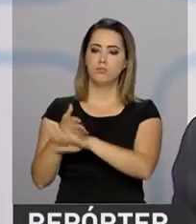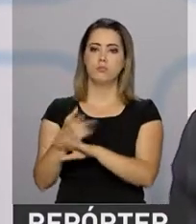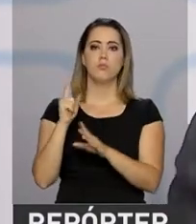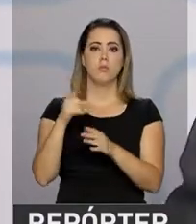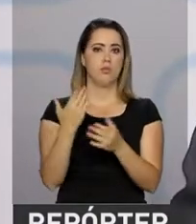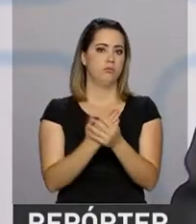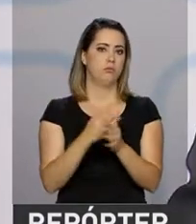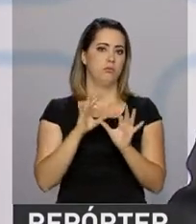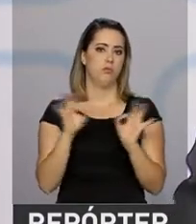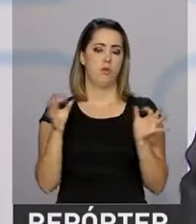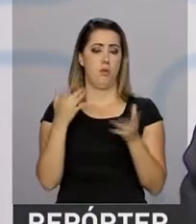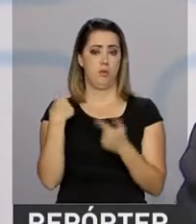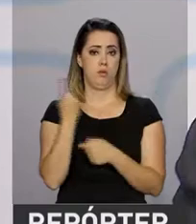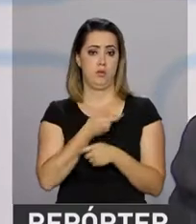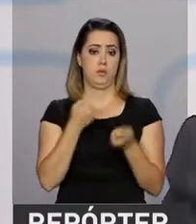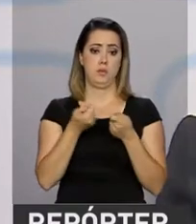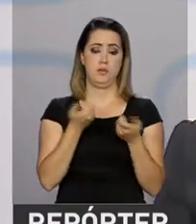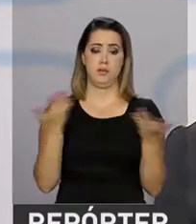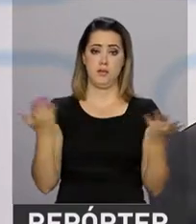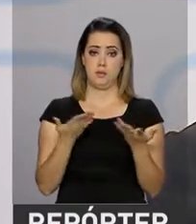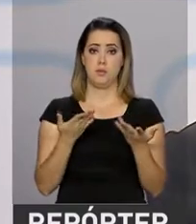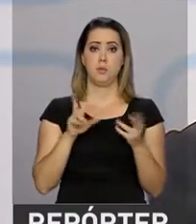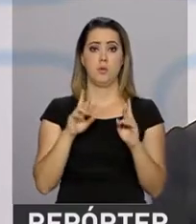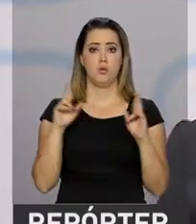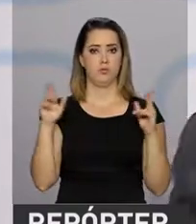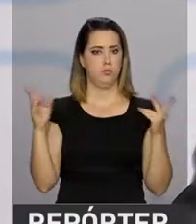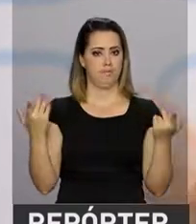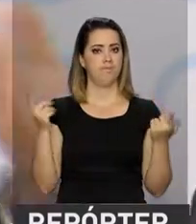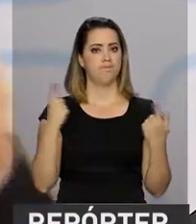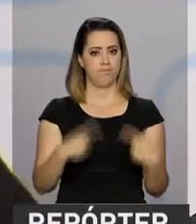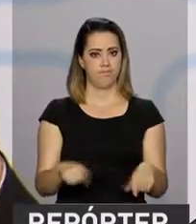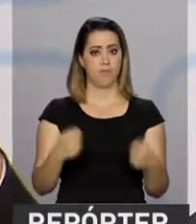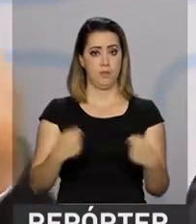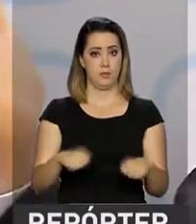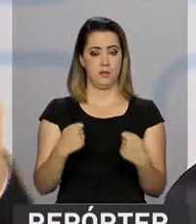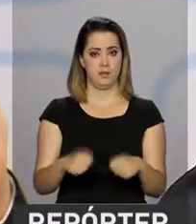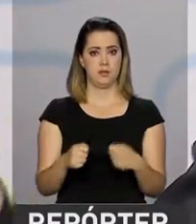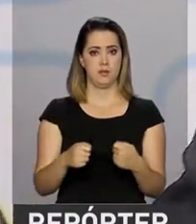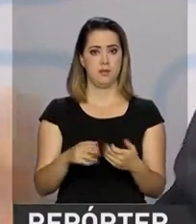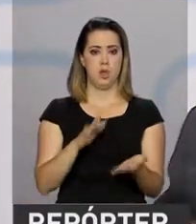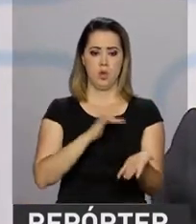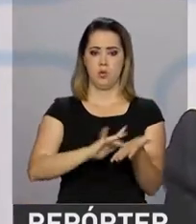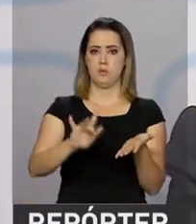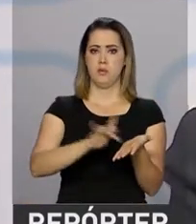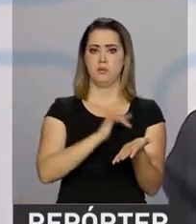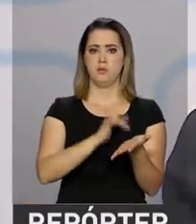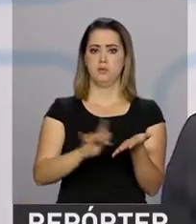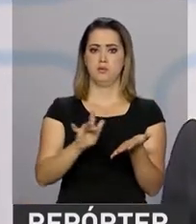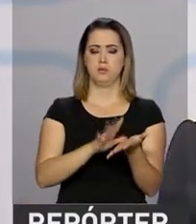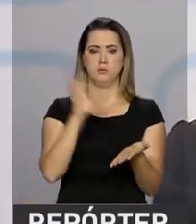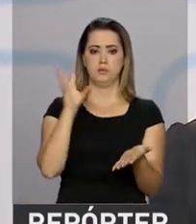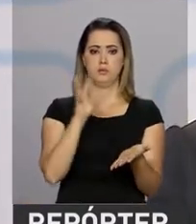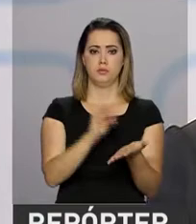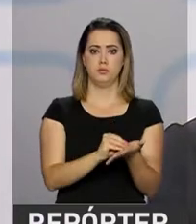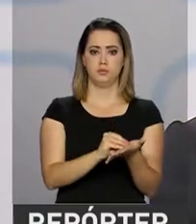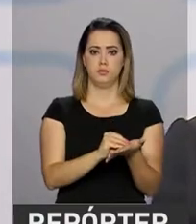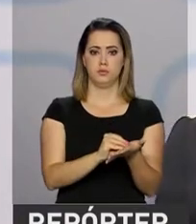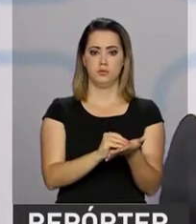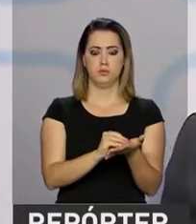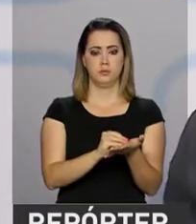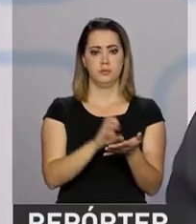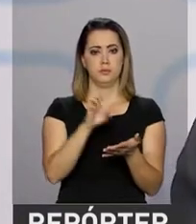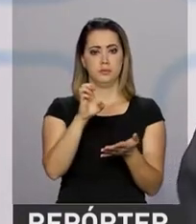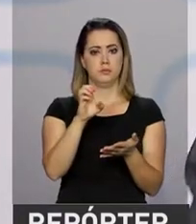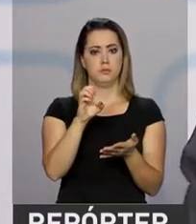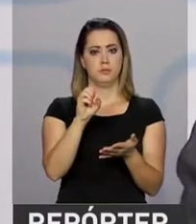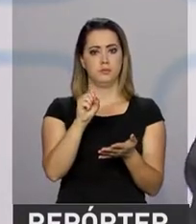então claro que não acho que nos adaptar essa flexibilidade eo futebol arte phone também nosso nosso aplicativo dois sustos do